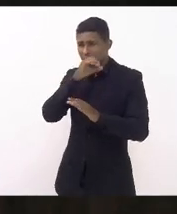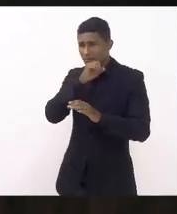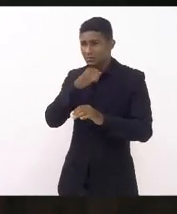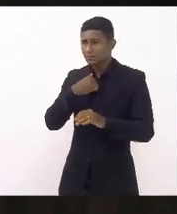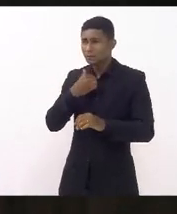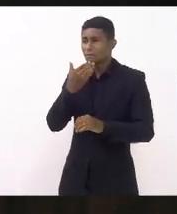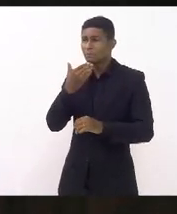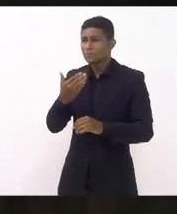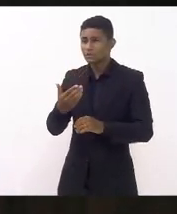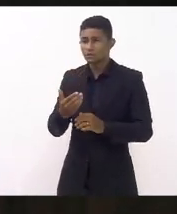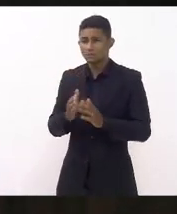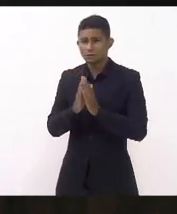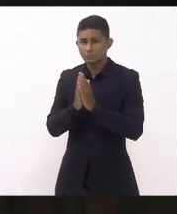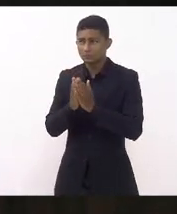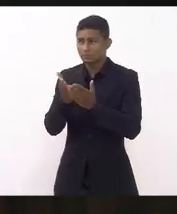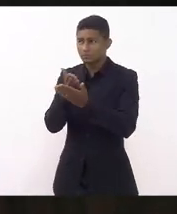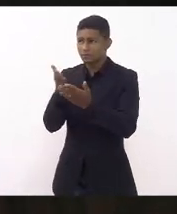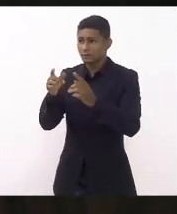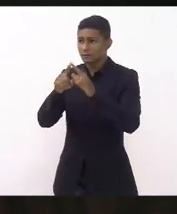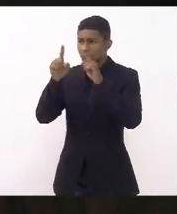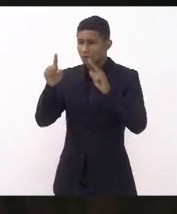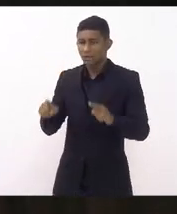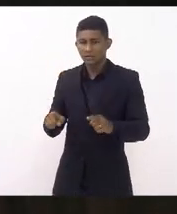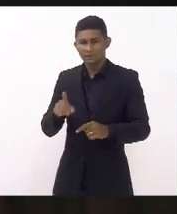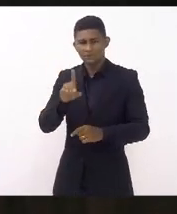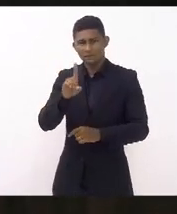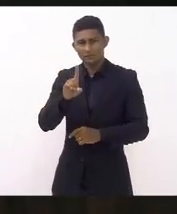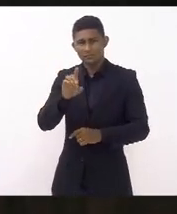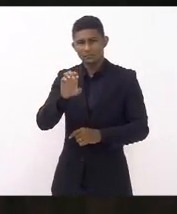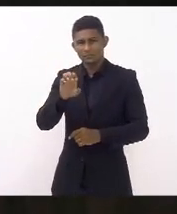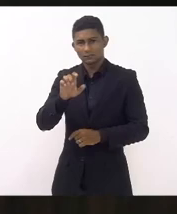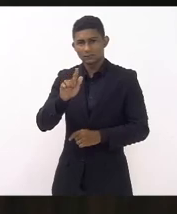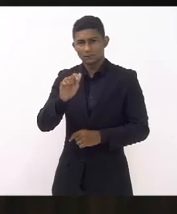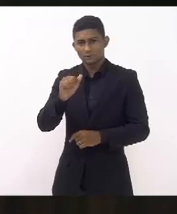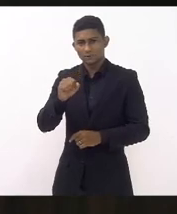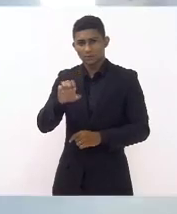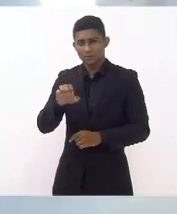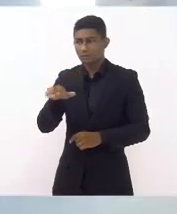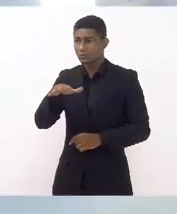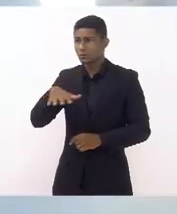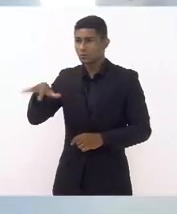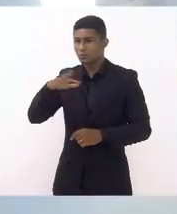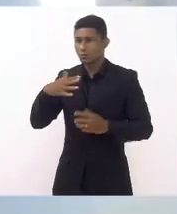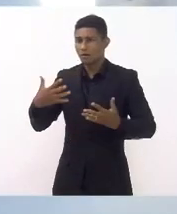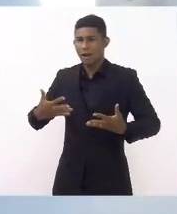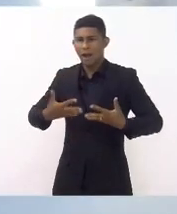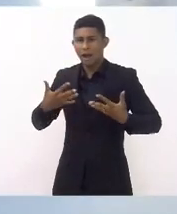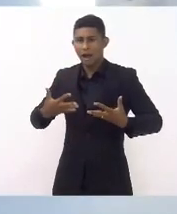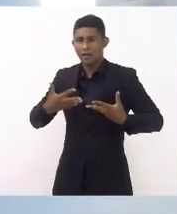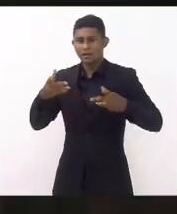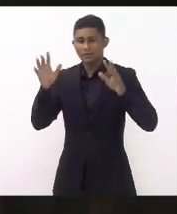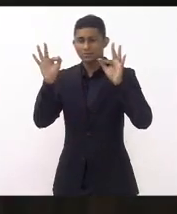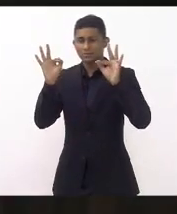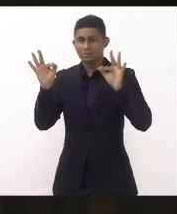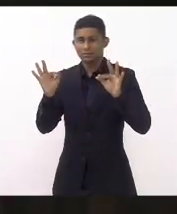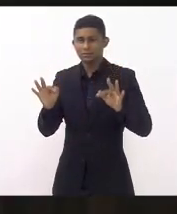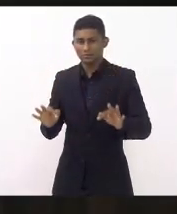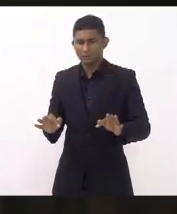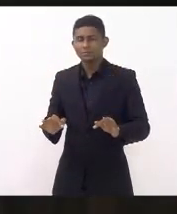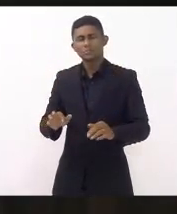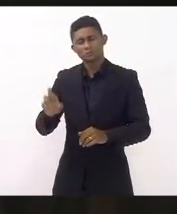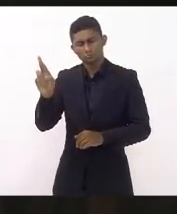só aos servidores do DEGASE. Eu sei que estão todos eufóricos, felizes, com muita